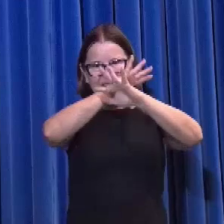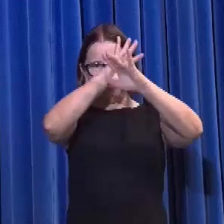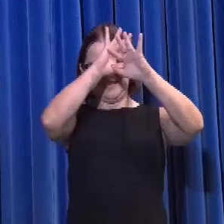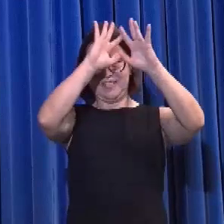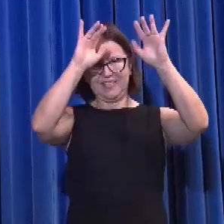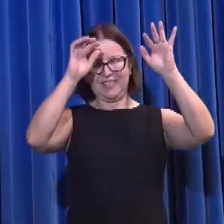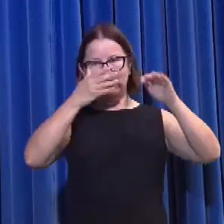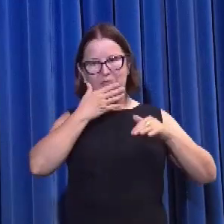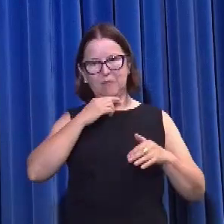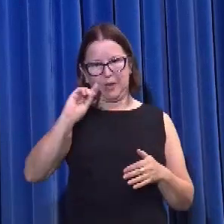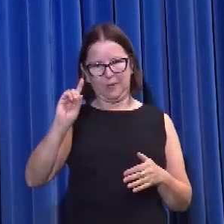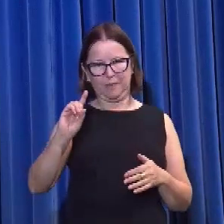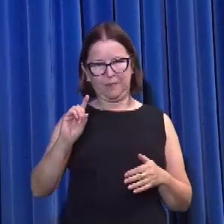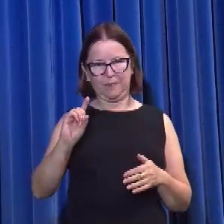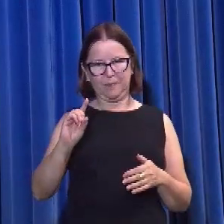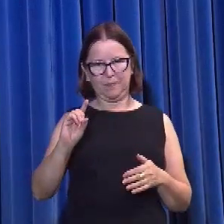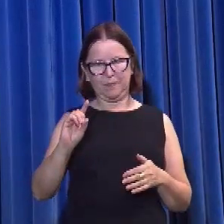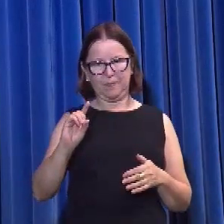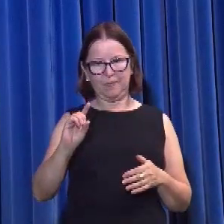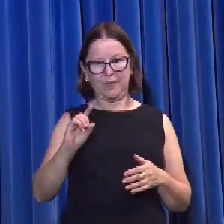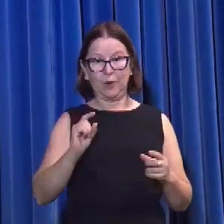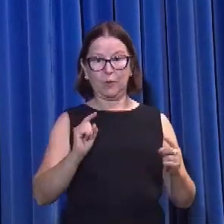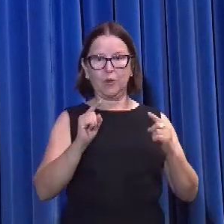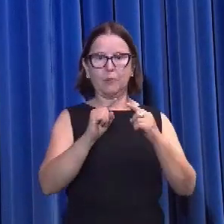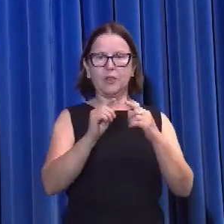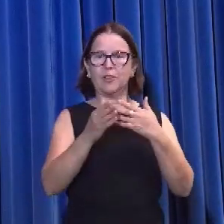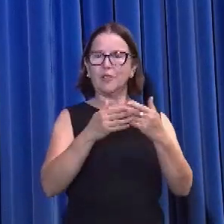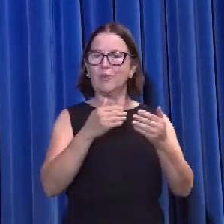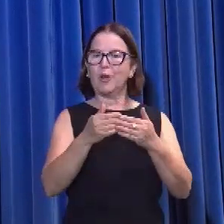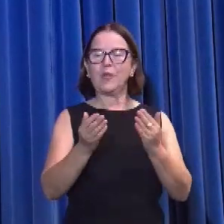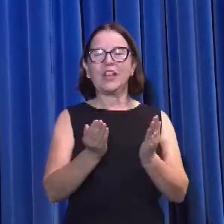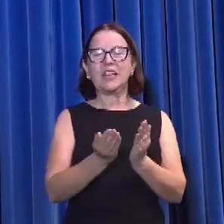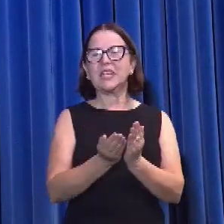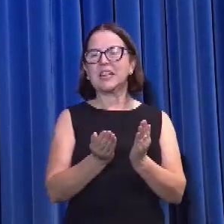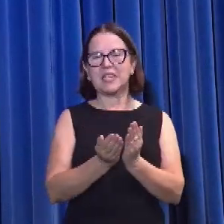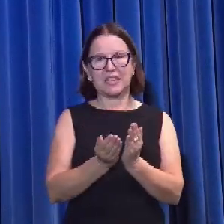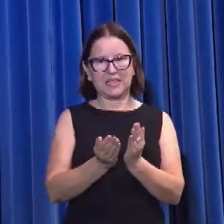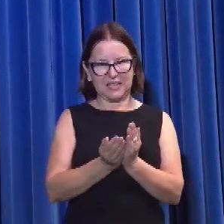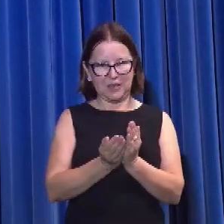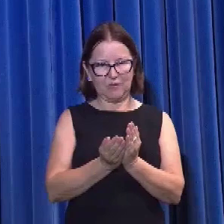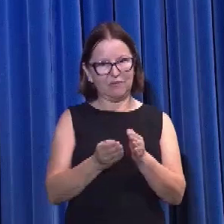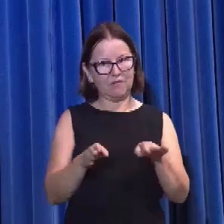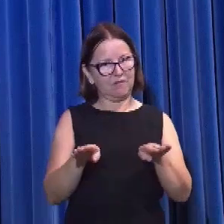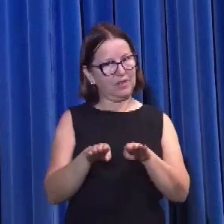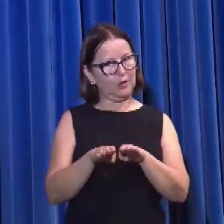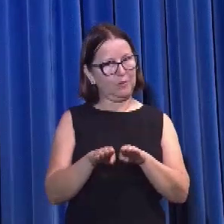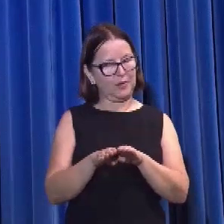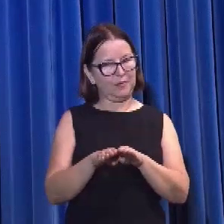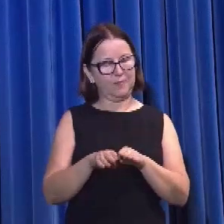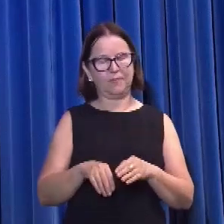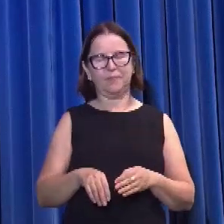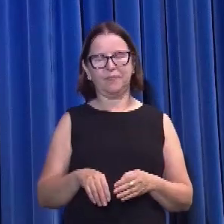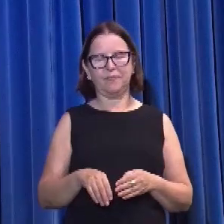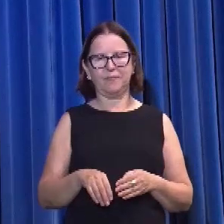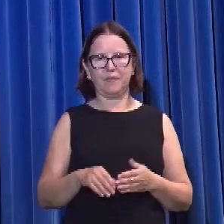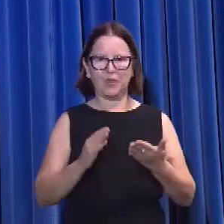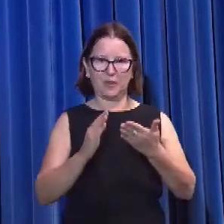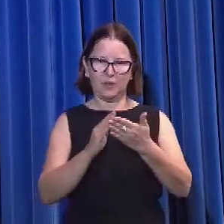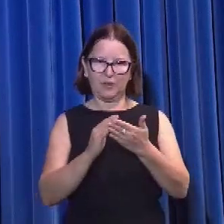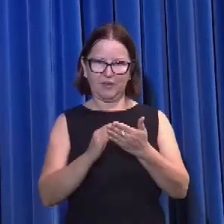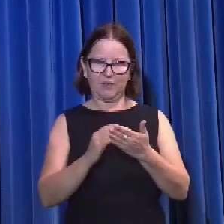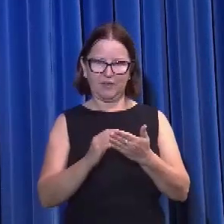objetivo de qualquer cristão, como é que diz o Catecismo Menor, no seu primeiro parágrafo?